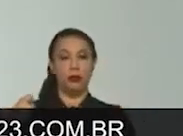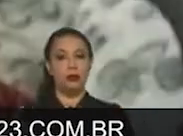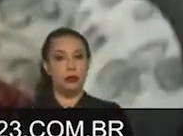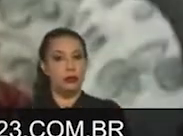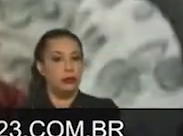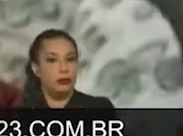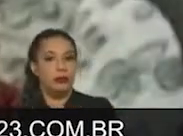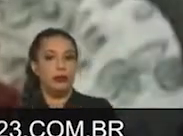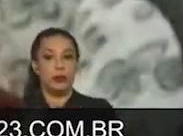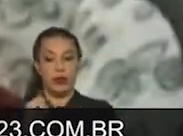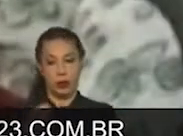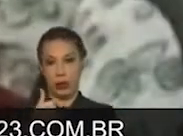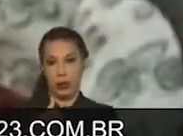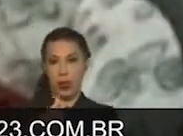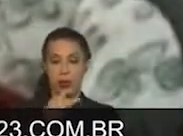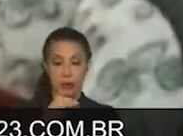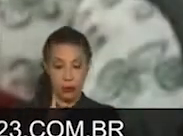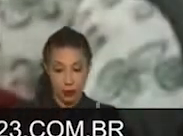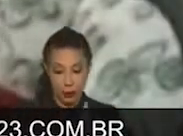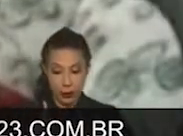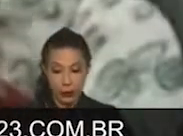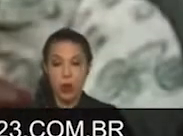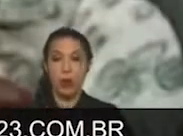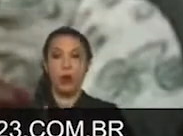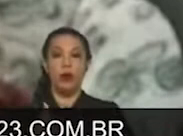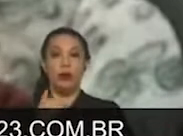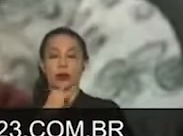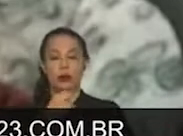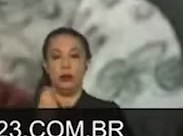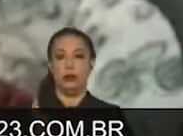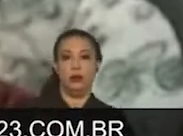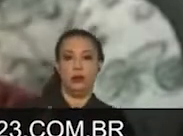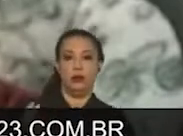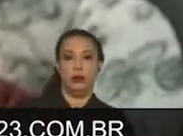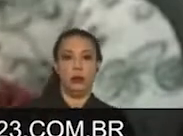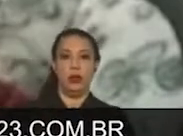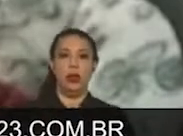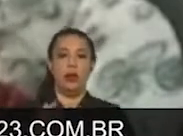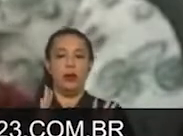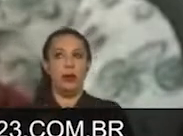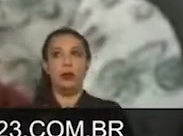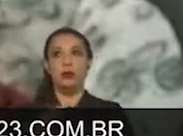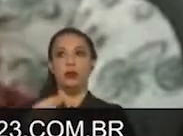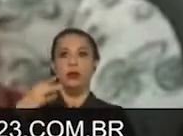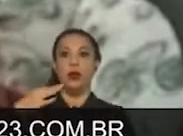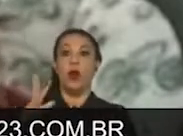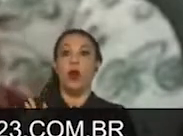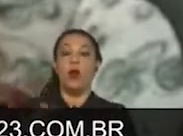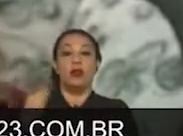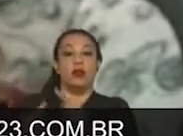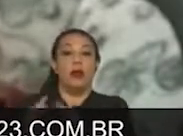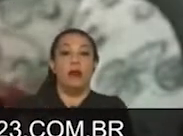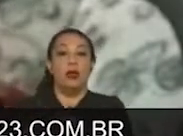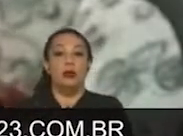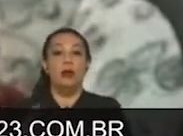irritada. Se eu ficar, por exemplo, com depressão, né, durante muito tempo e até sem saber da notícia o tratamento,